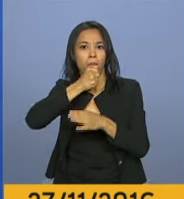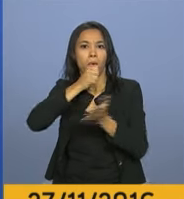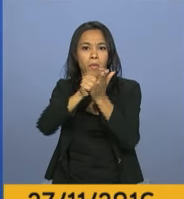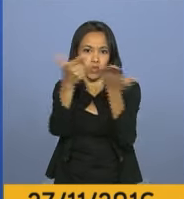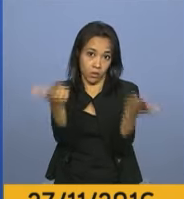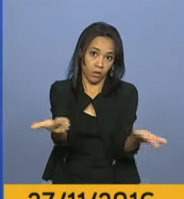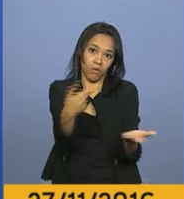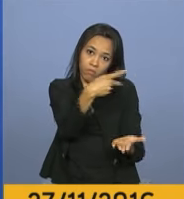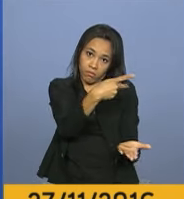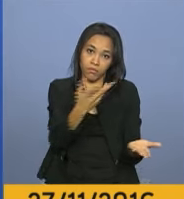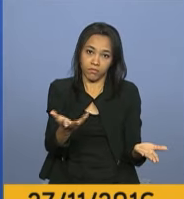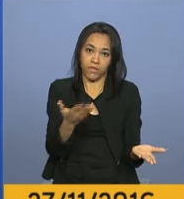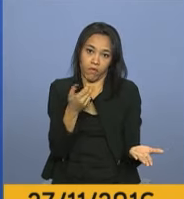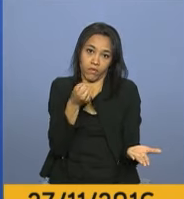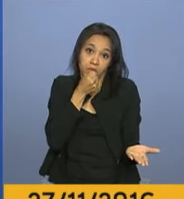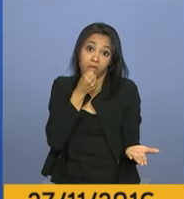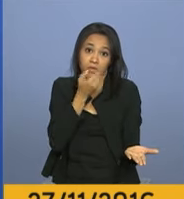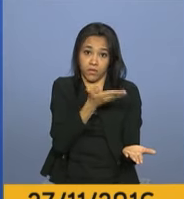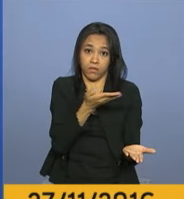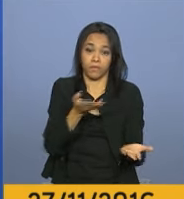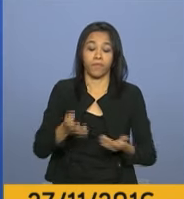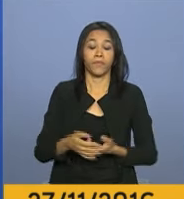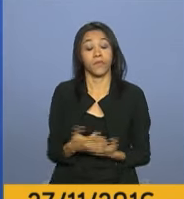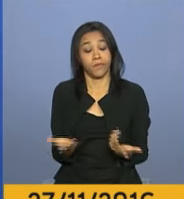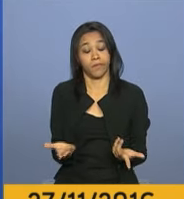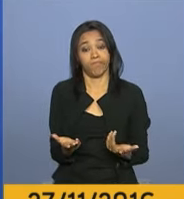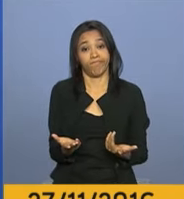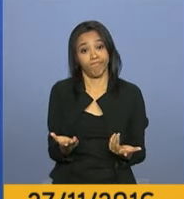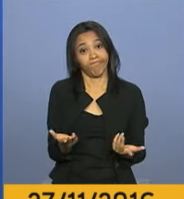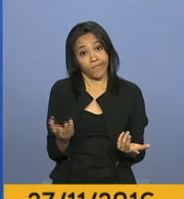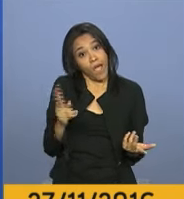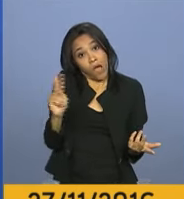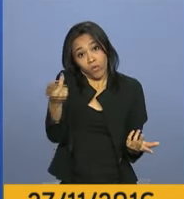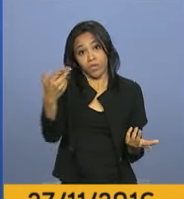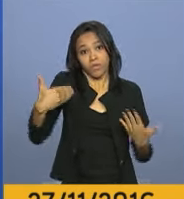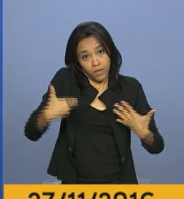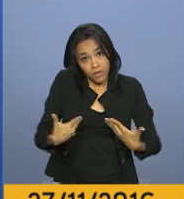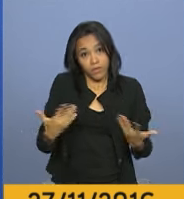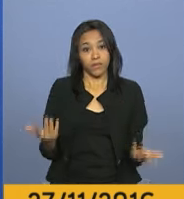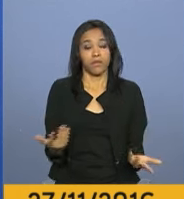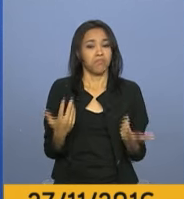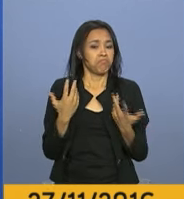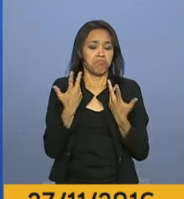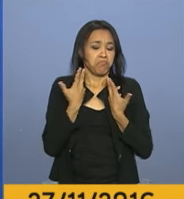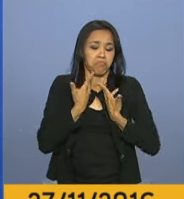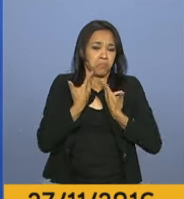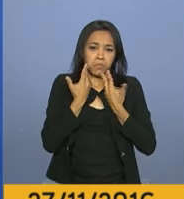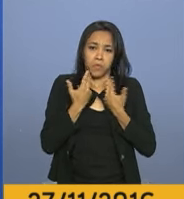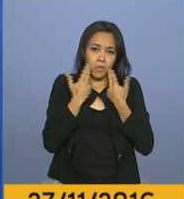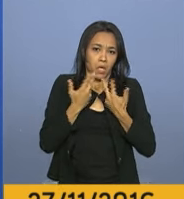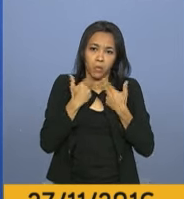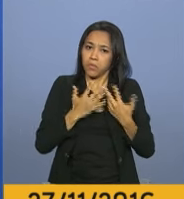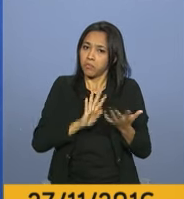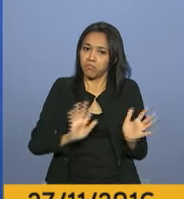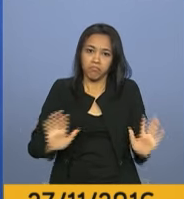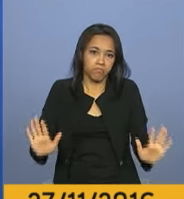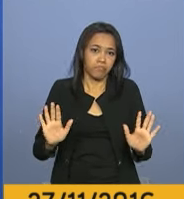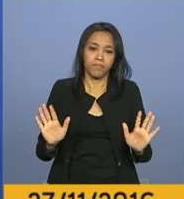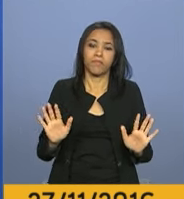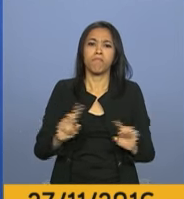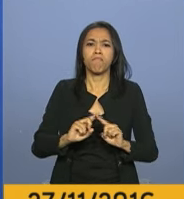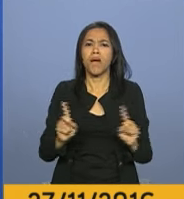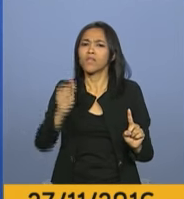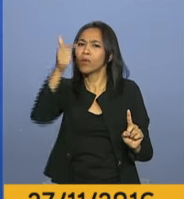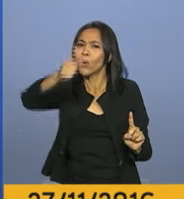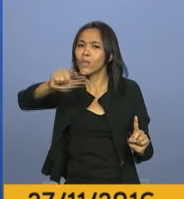meia-noite, talvez tenha dado a entrevista. Então, os fatos se deram dessa maneira, tranquilamente, pacificamente, e devo dizer, mais